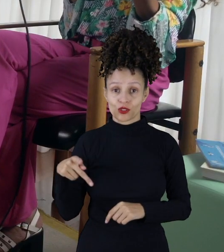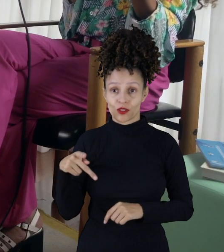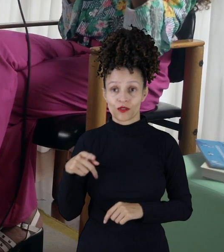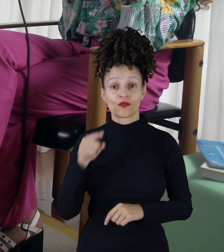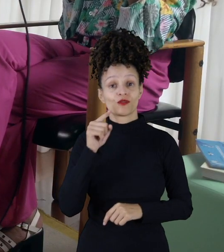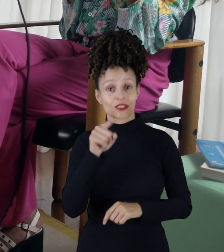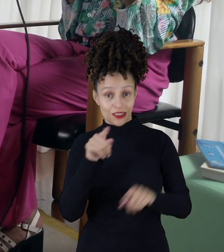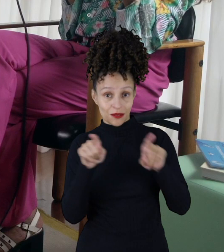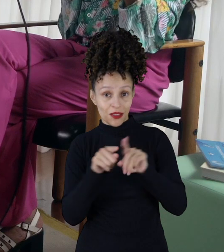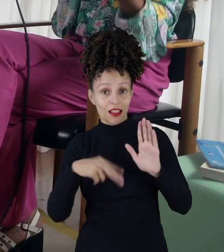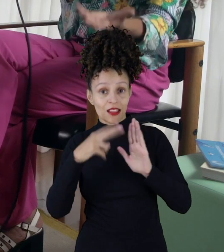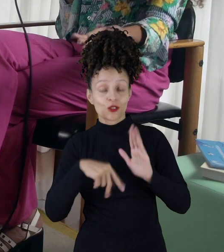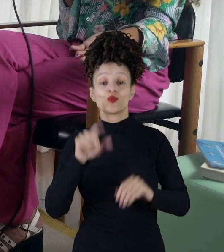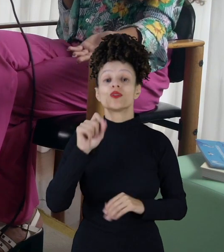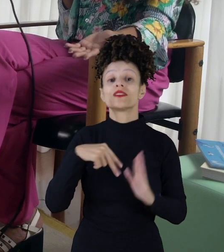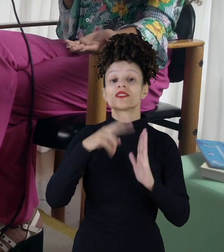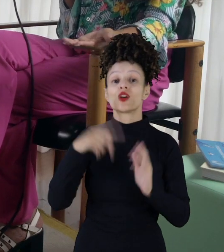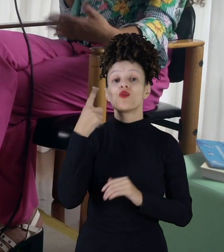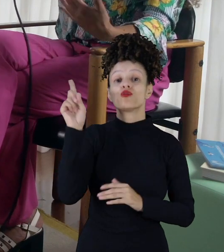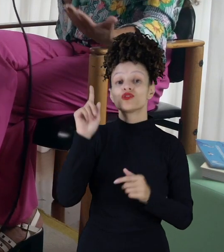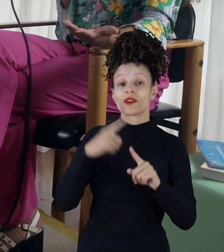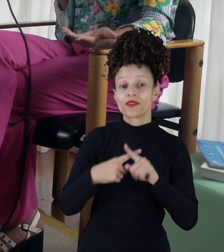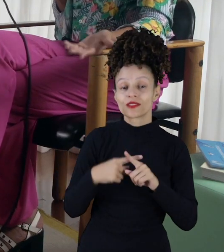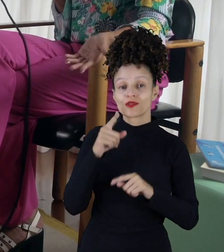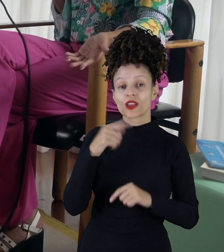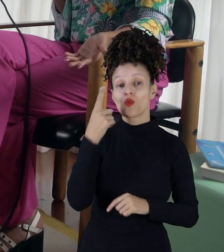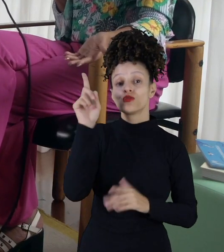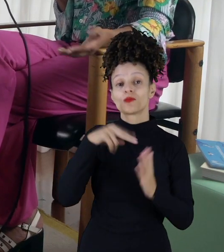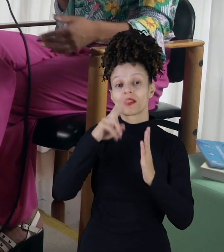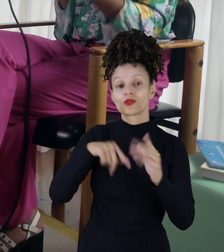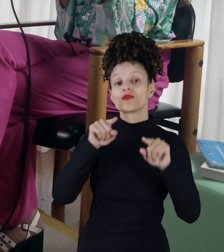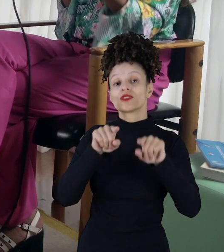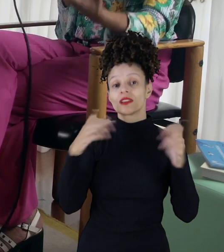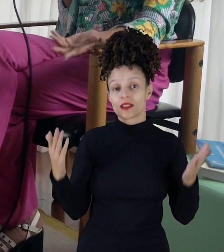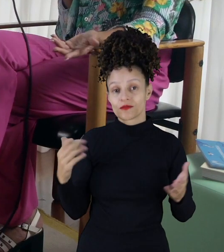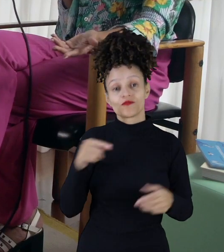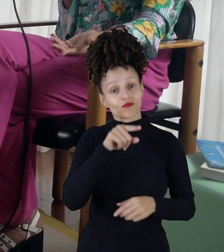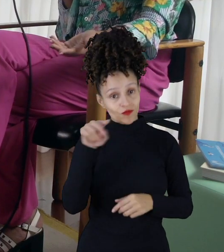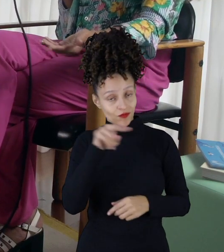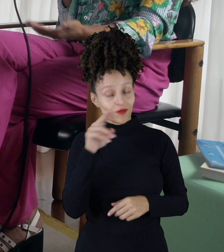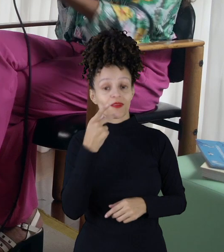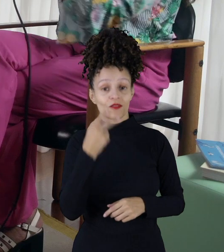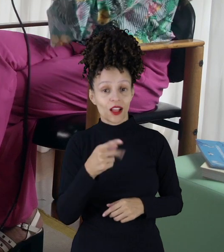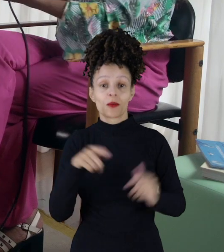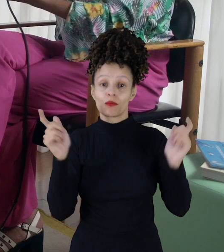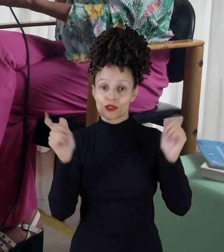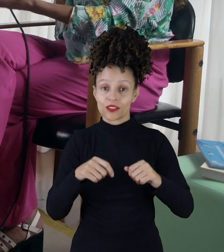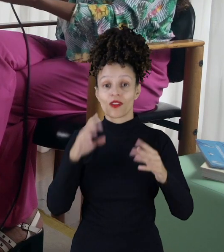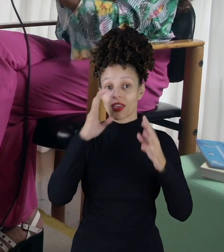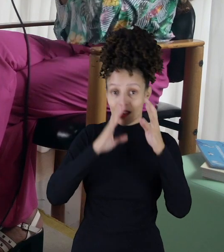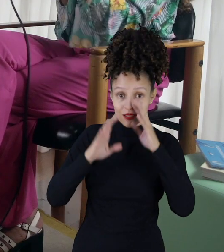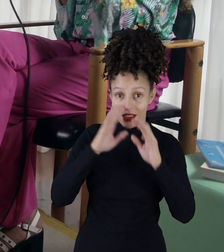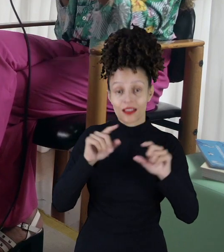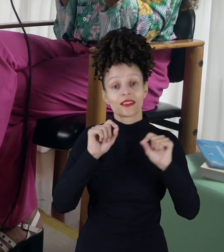leitura. E professor, você está lendo? Que livro você leu a última vez? Qual foi a sua última leitura? Como vocês mesmos